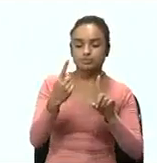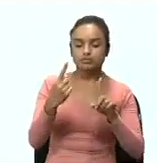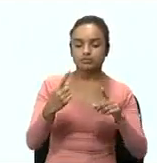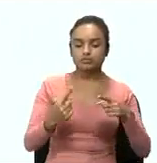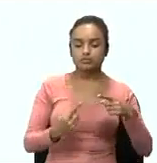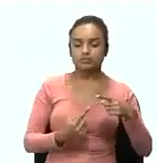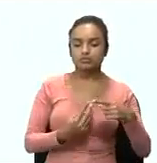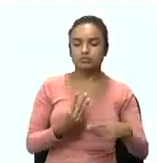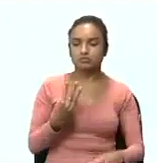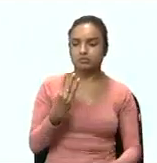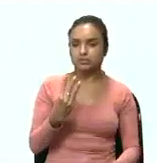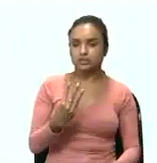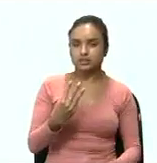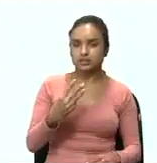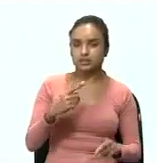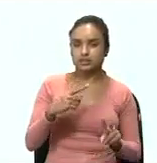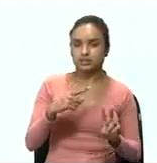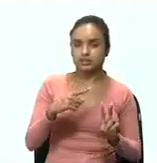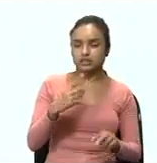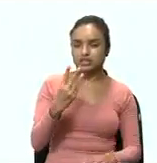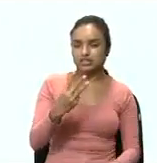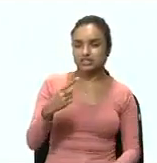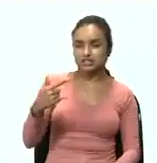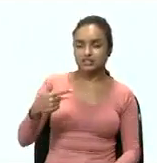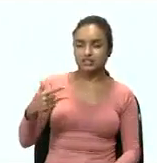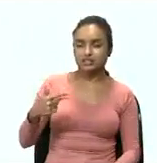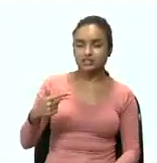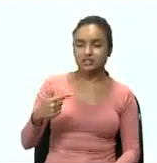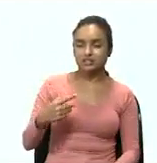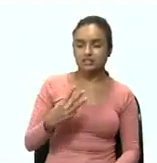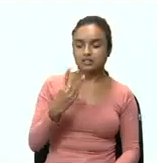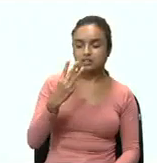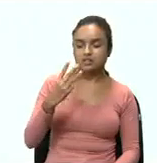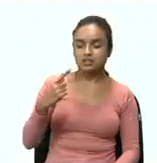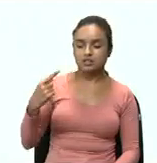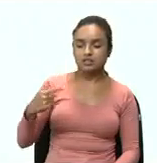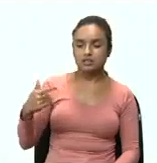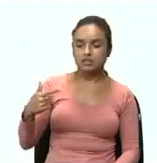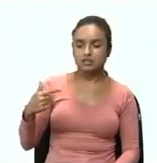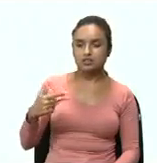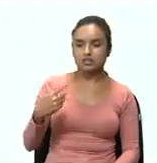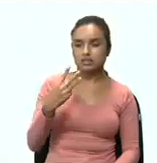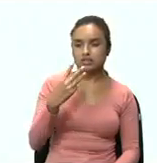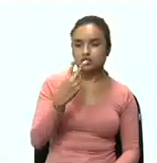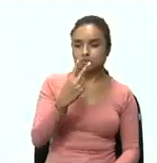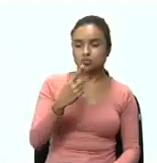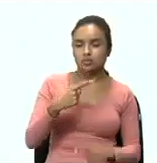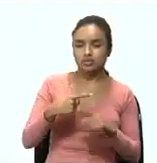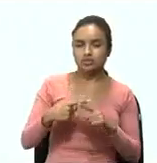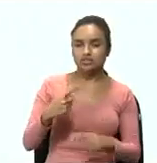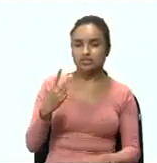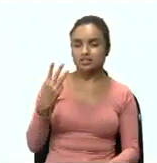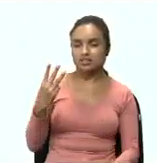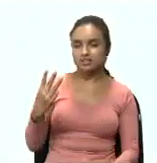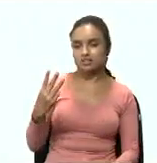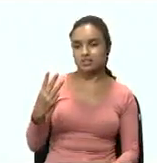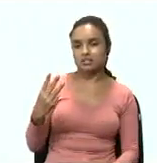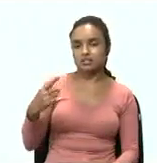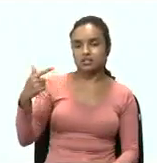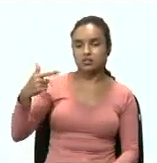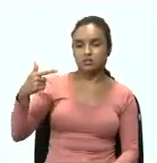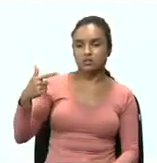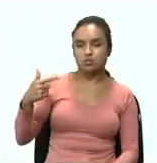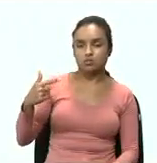2 vezes 3 ao quadrado, ok? Então, eu só trouxe o expoente